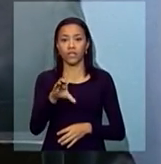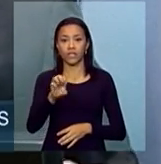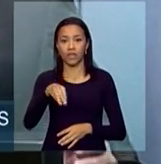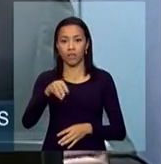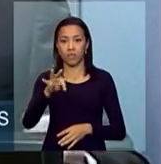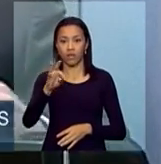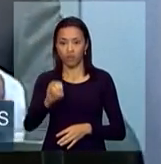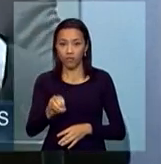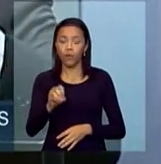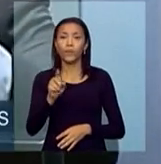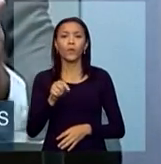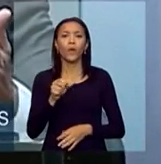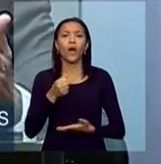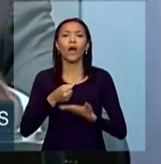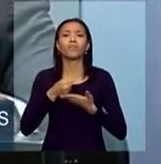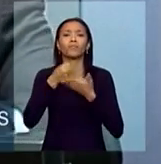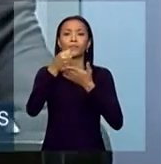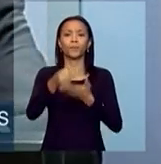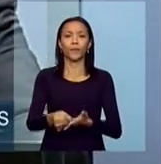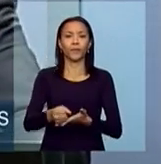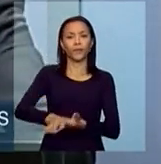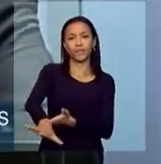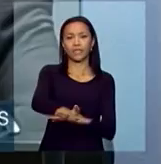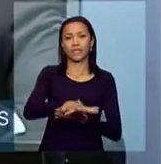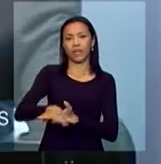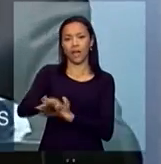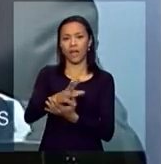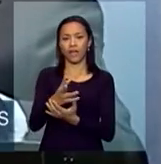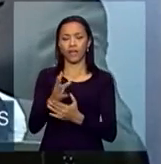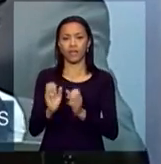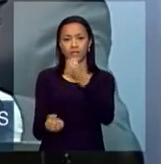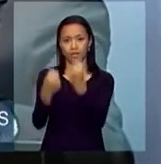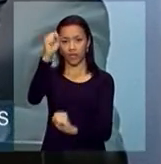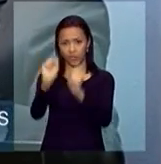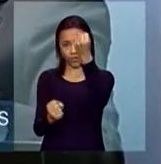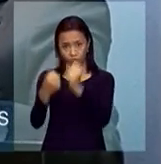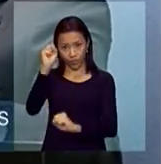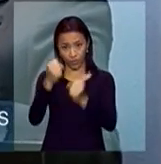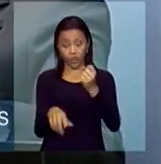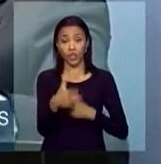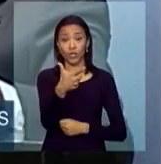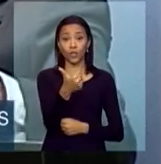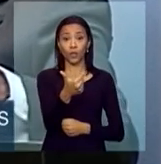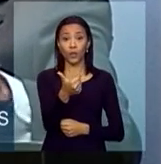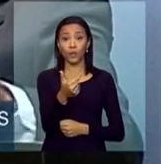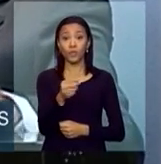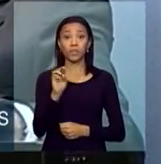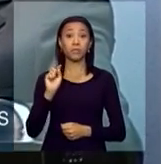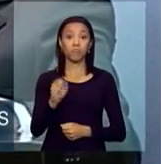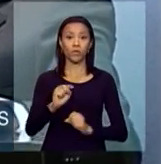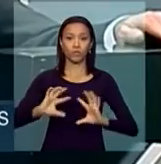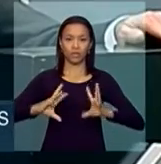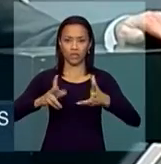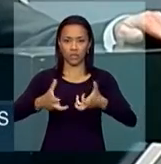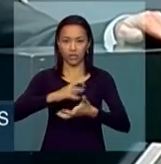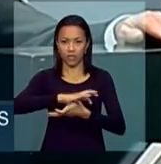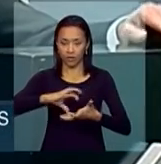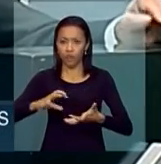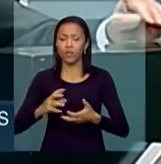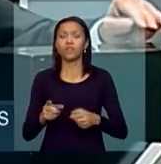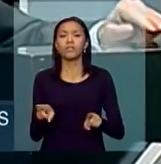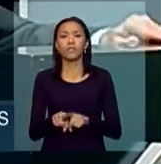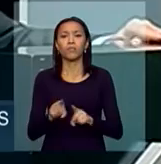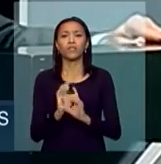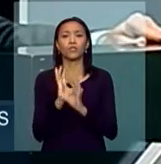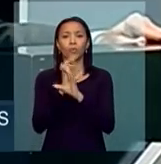de um grande apoio à indústria brasileira, porque 12 mil tratores, 3 mil colheitadeiras, somando tudo, a